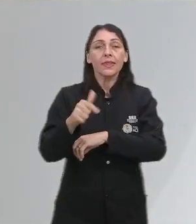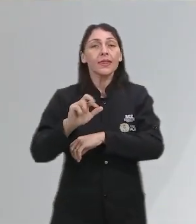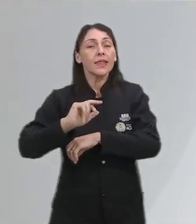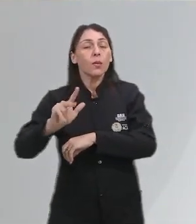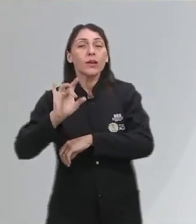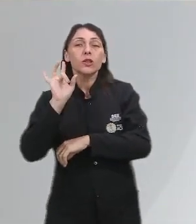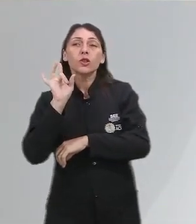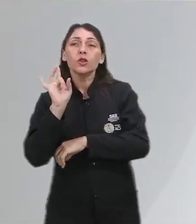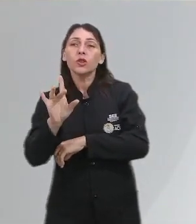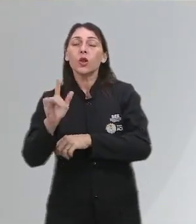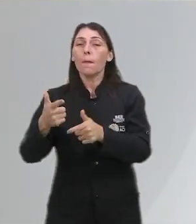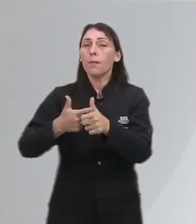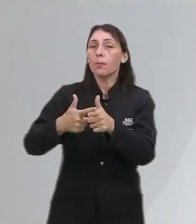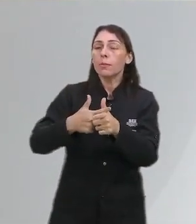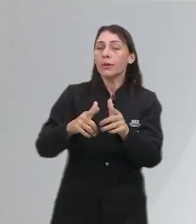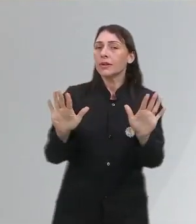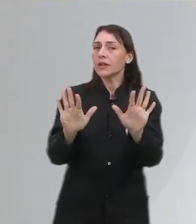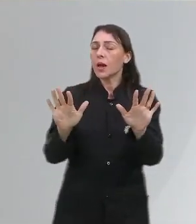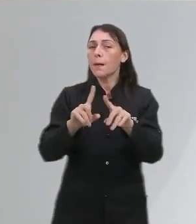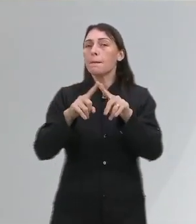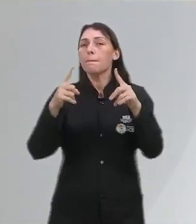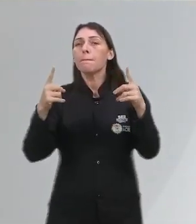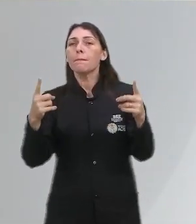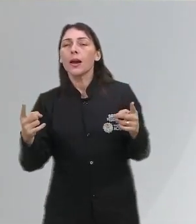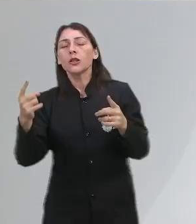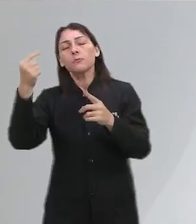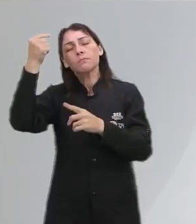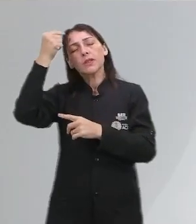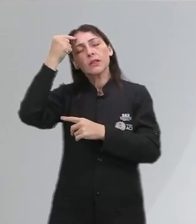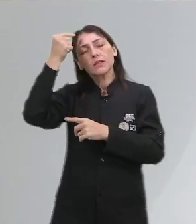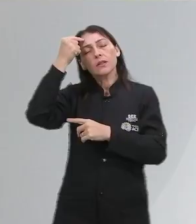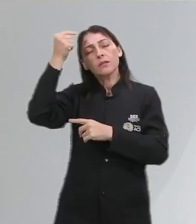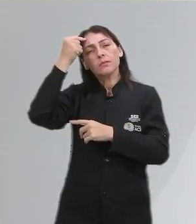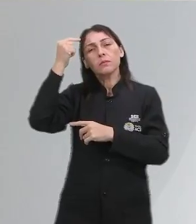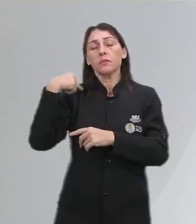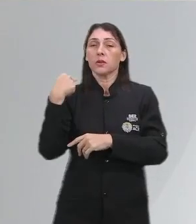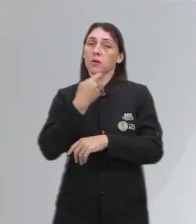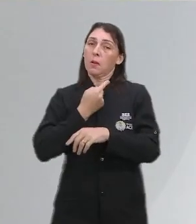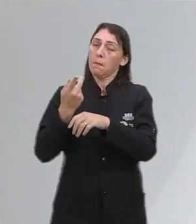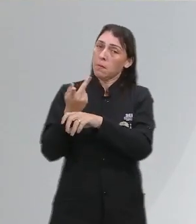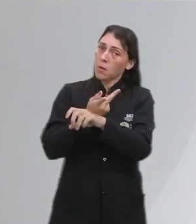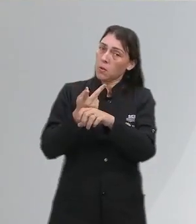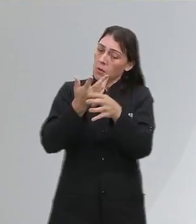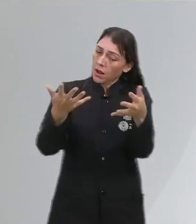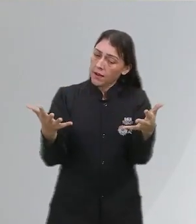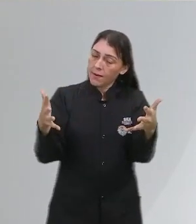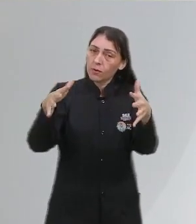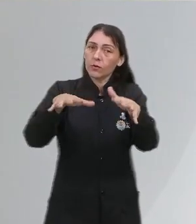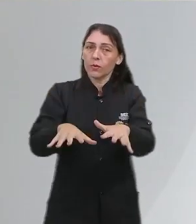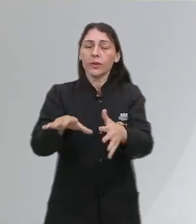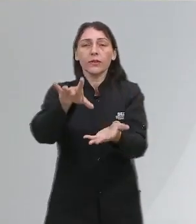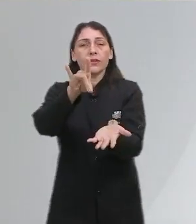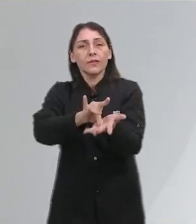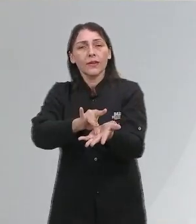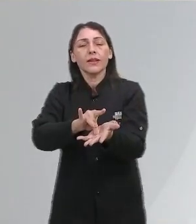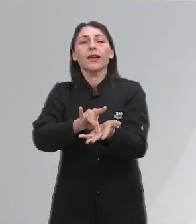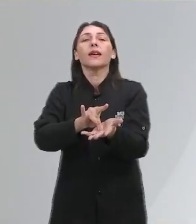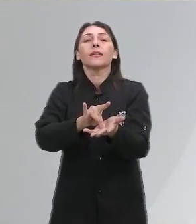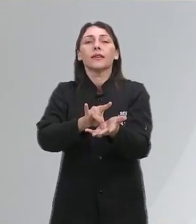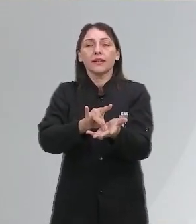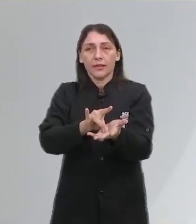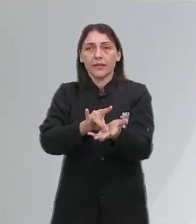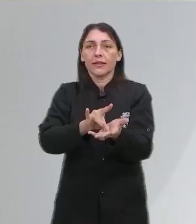questão de problematização, mas é de reflexão, que é para a gente buscar incluir, porque se é um trabalho